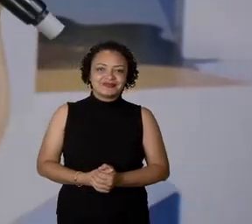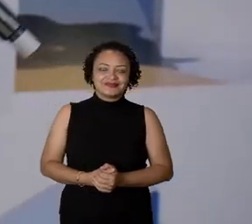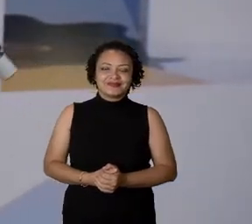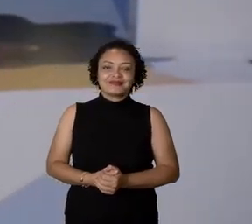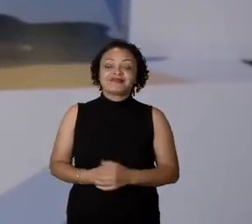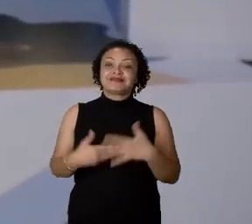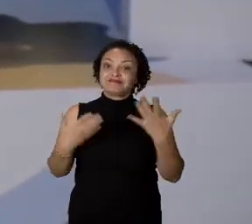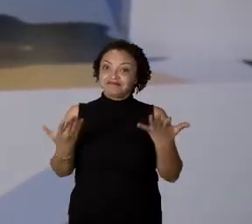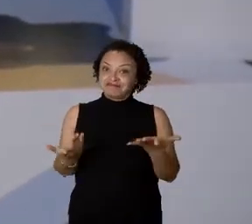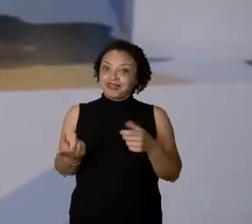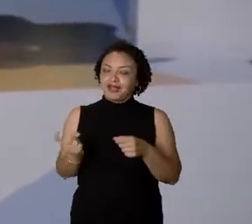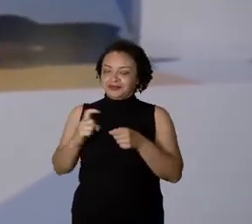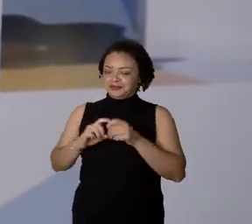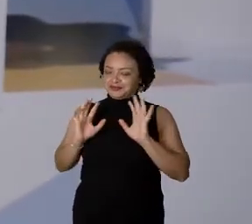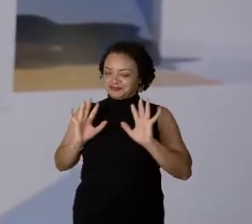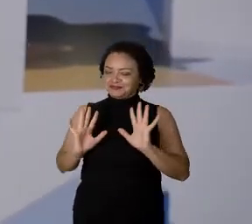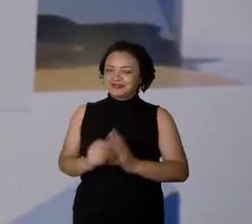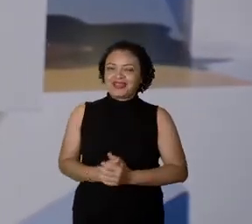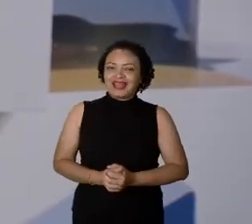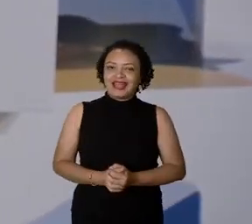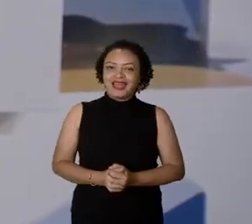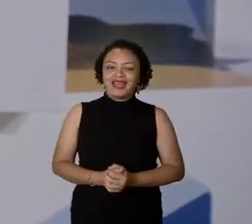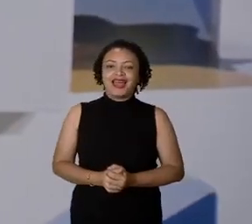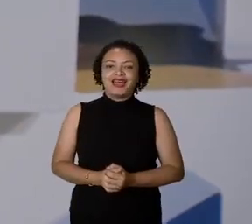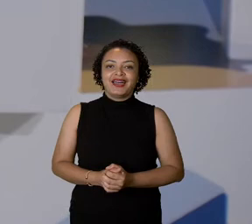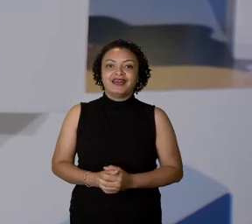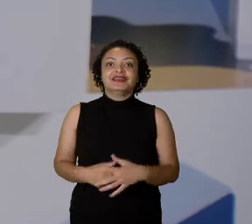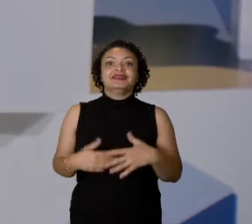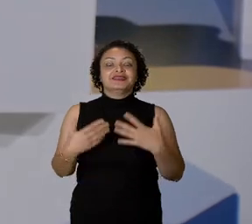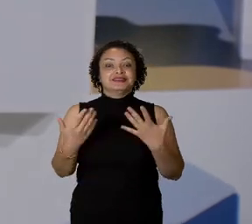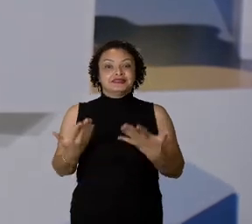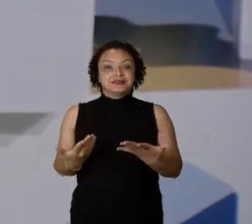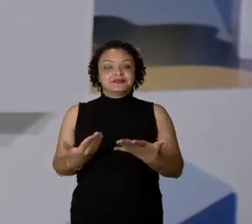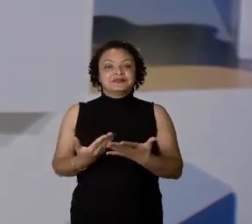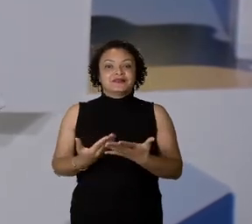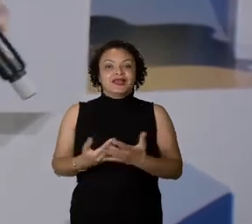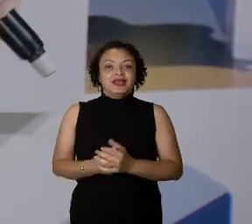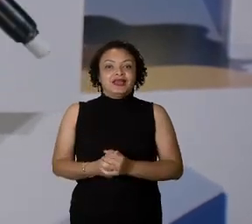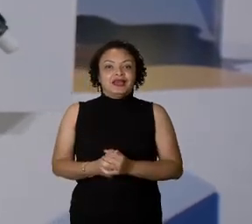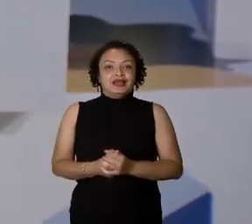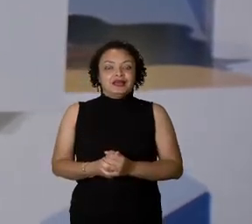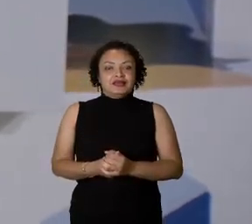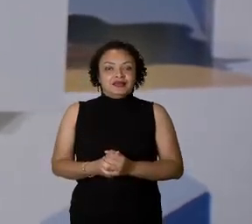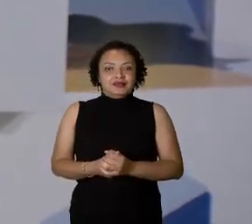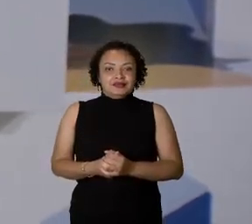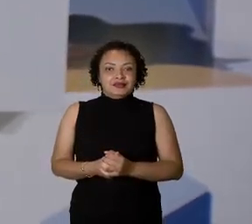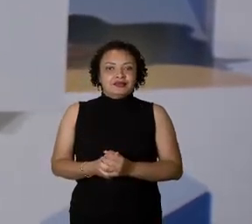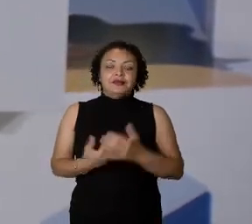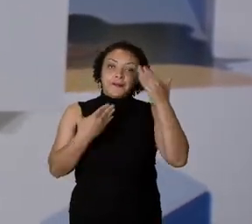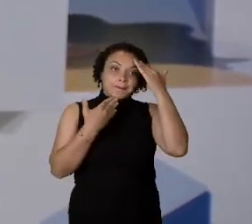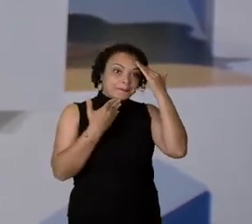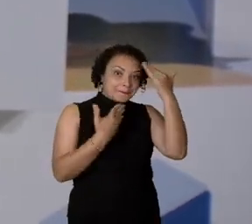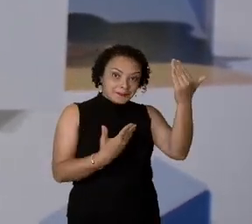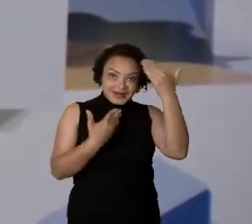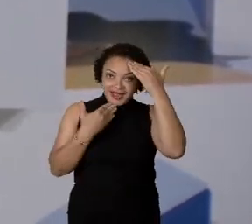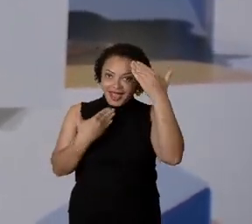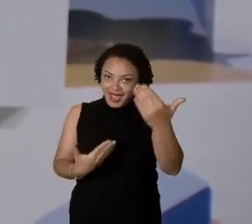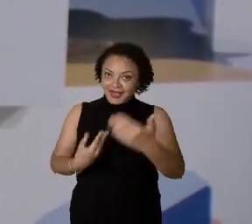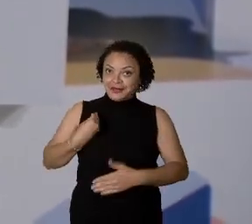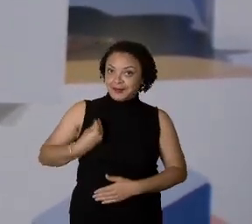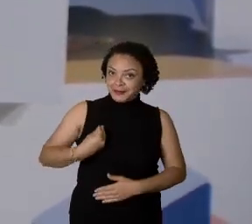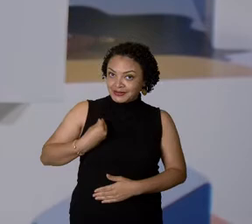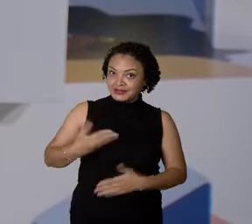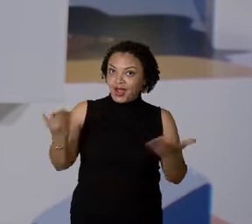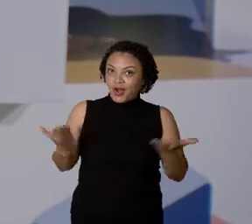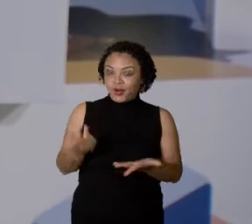Bom, agora eu voltei. Não, vamos lá, gente. Voltando agora, tá? Pra aula. Obrigada pela presença de vocês nesse dia